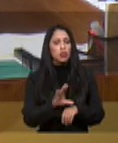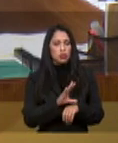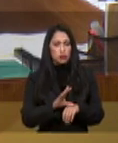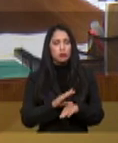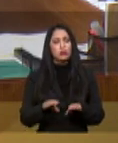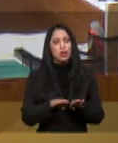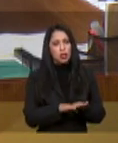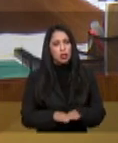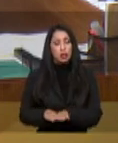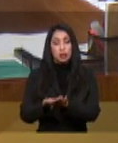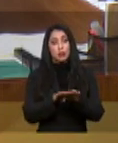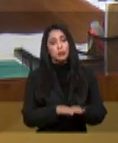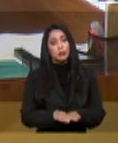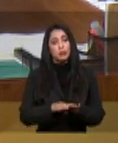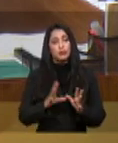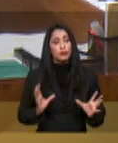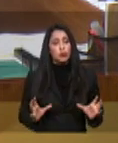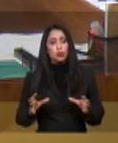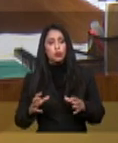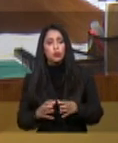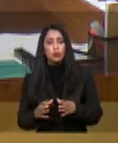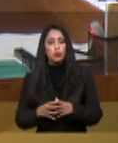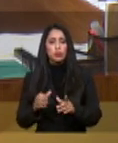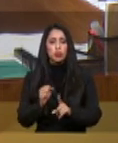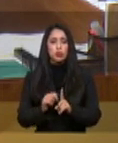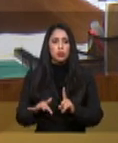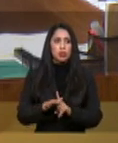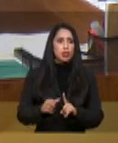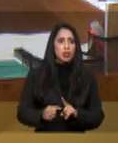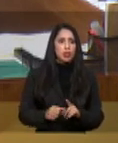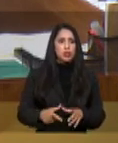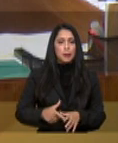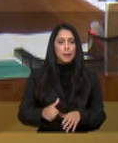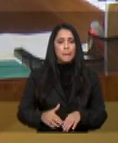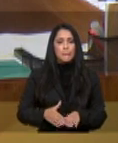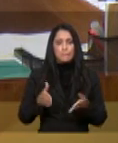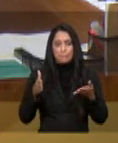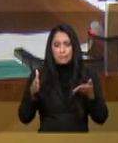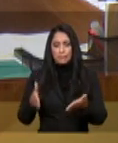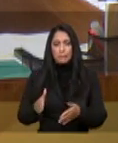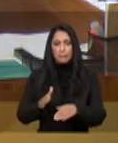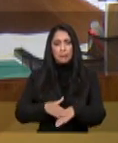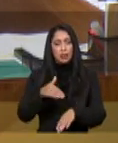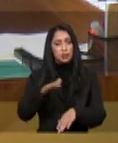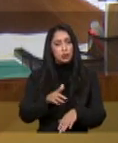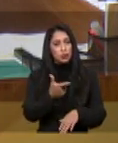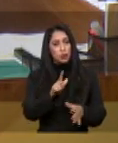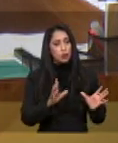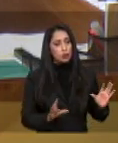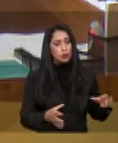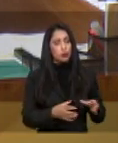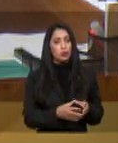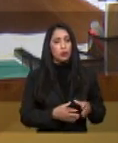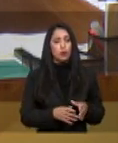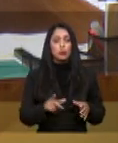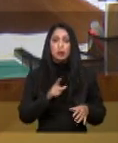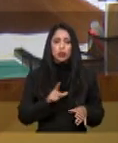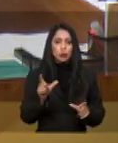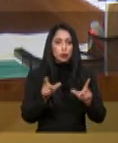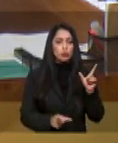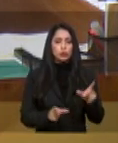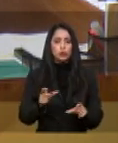de concessão de vantagens a um grupo da sociedade em detrimento de outro, a possibilidade de colaboração espontânea ofertada a todos os sujeitos ativos